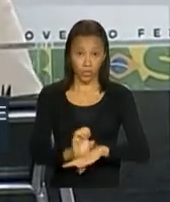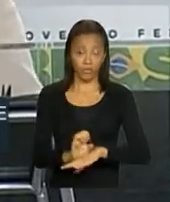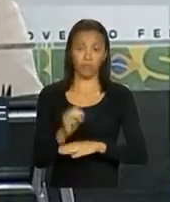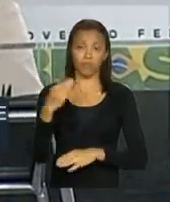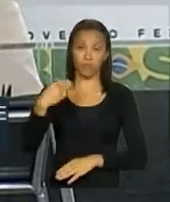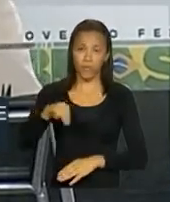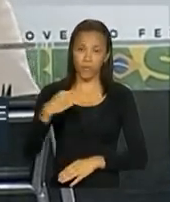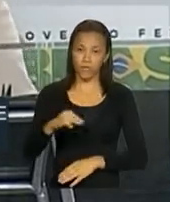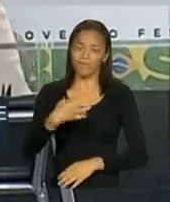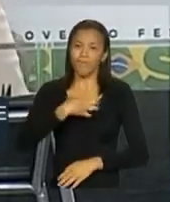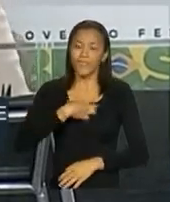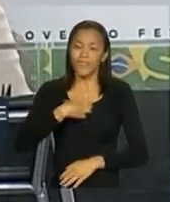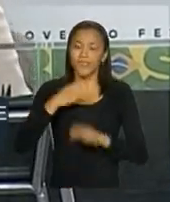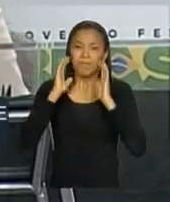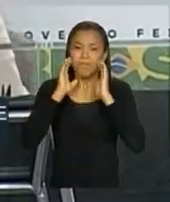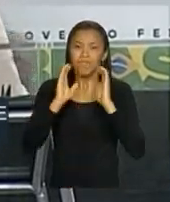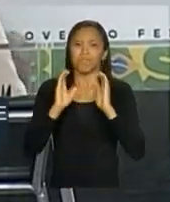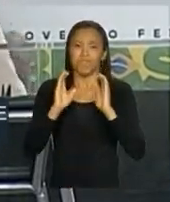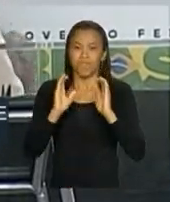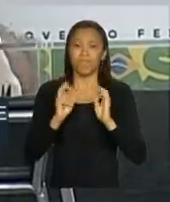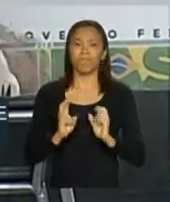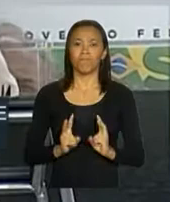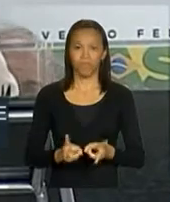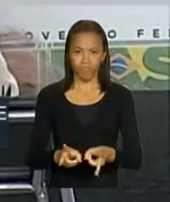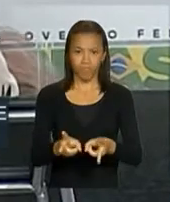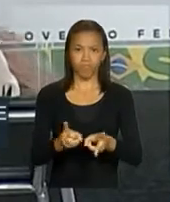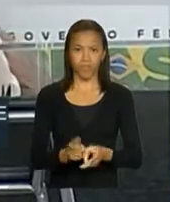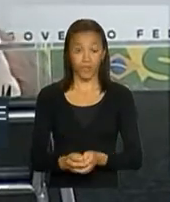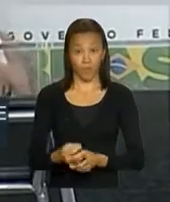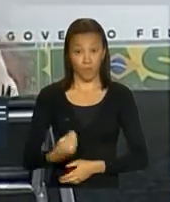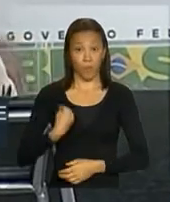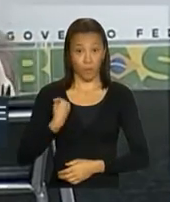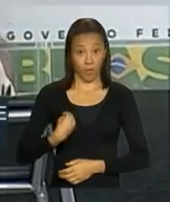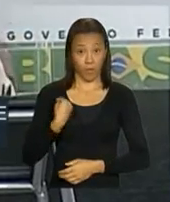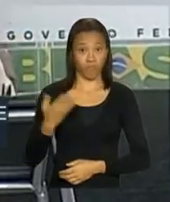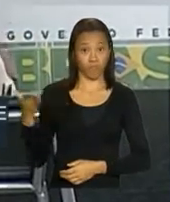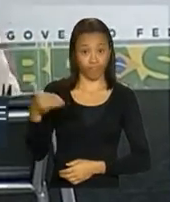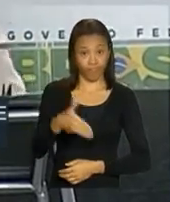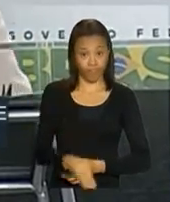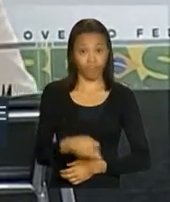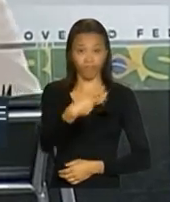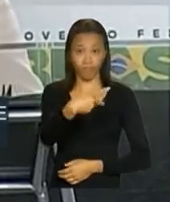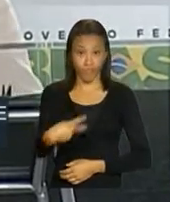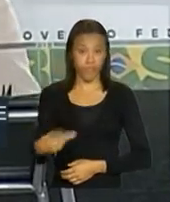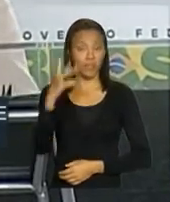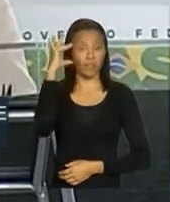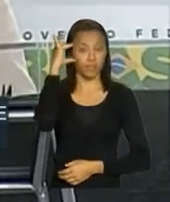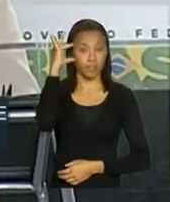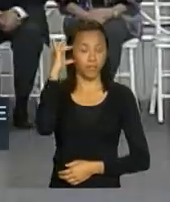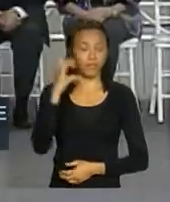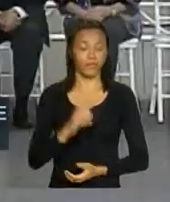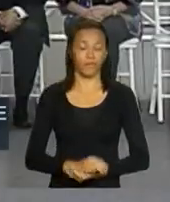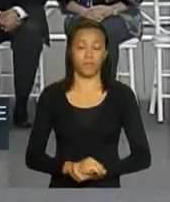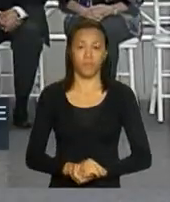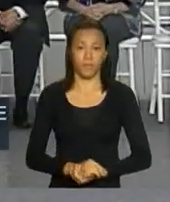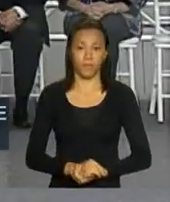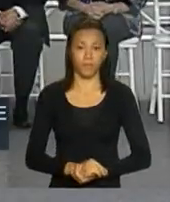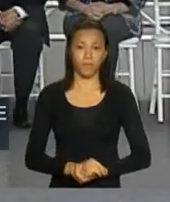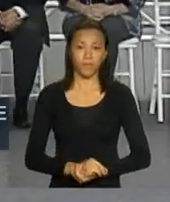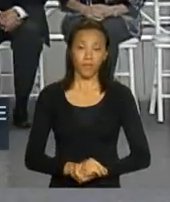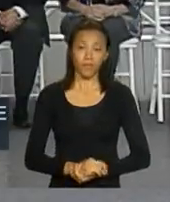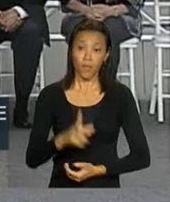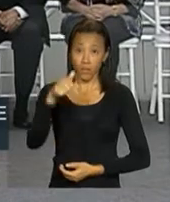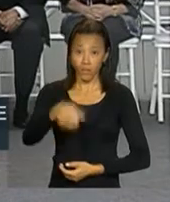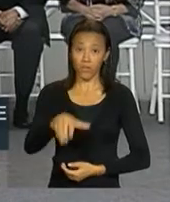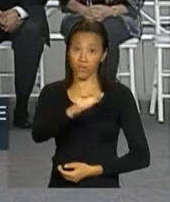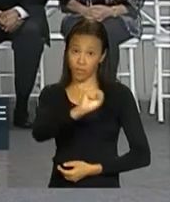sente-se honrado com a presença da nossa presidenta Dilma Rousseff. E São